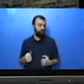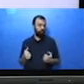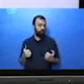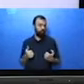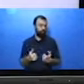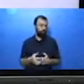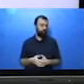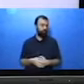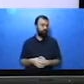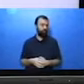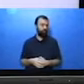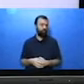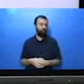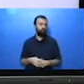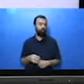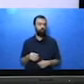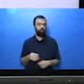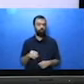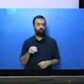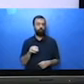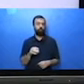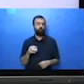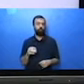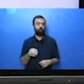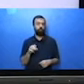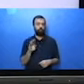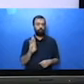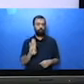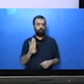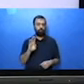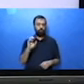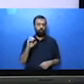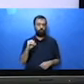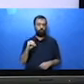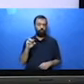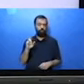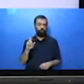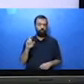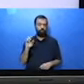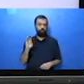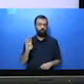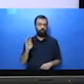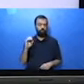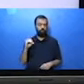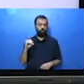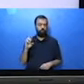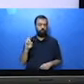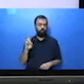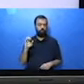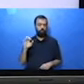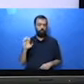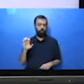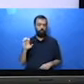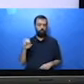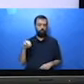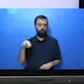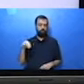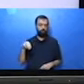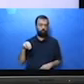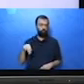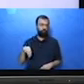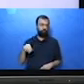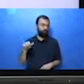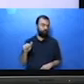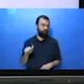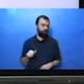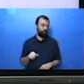país. Planalto de Borborema, que é a Serra da Borborema, ou ainda Planalto Nordestino, que é uma